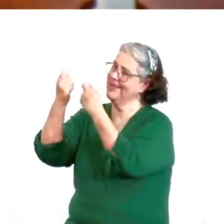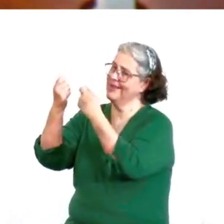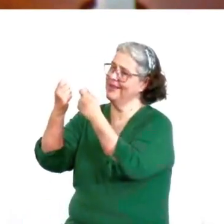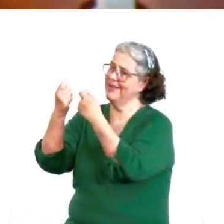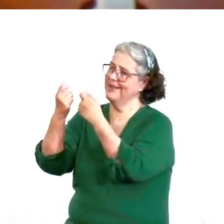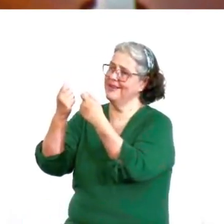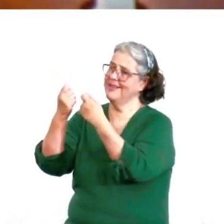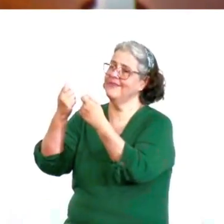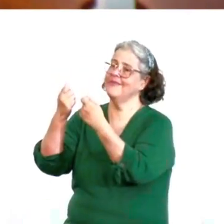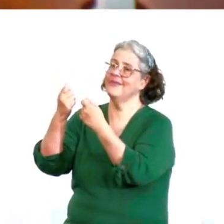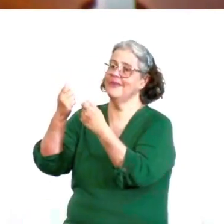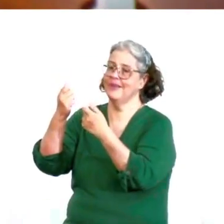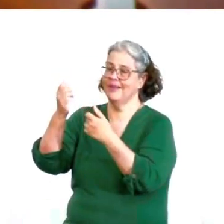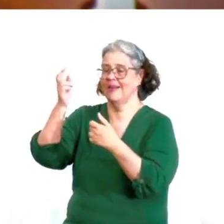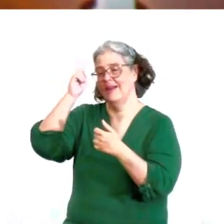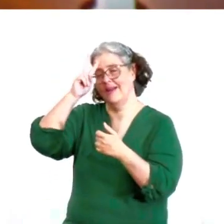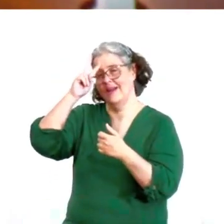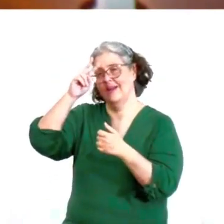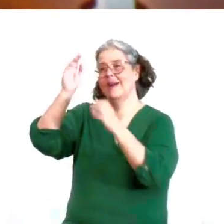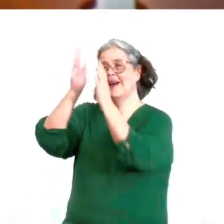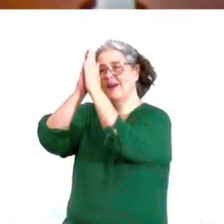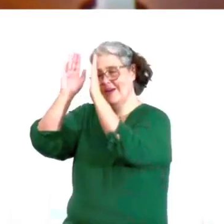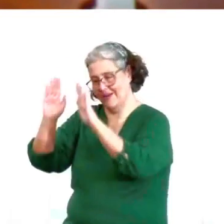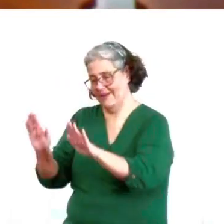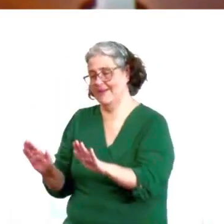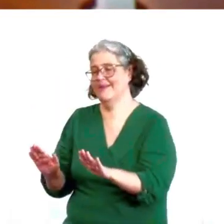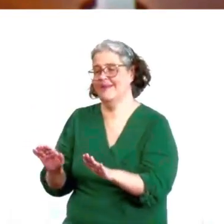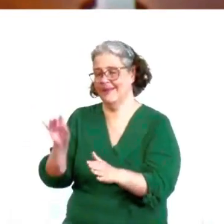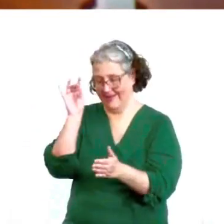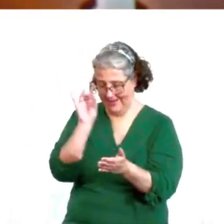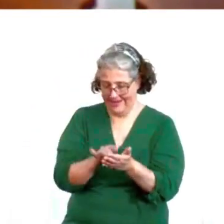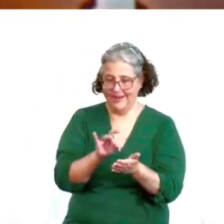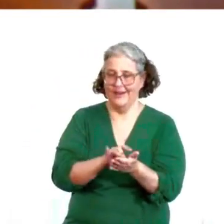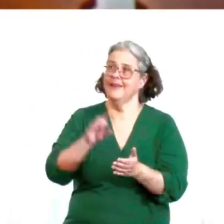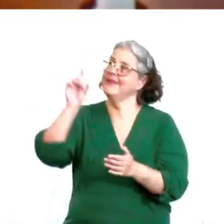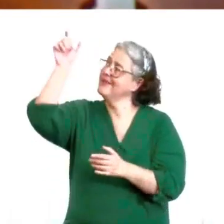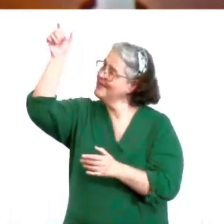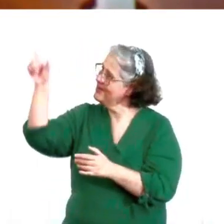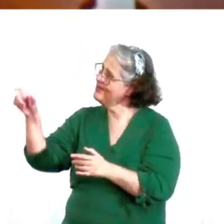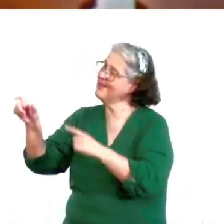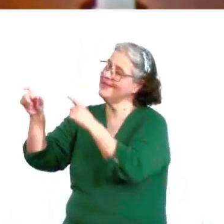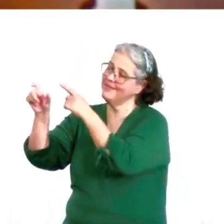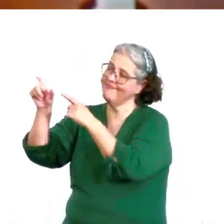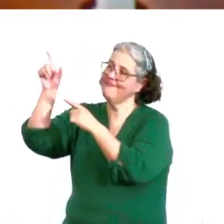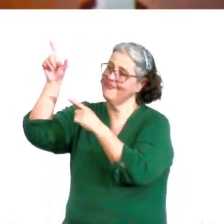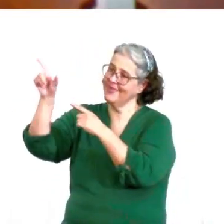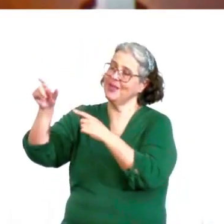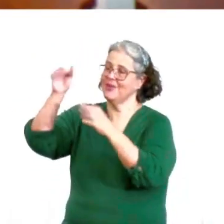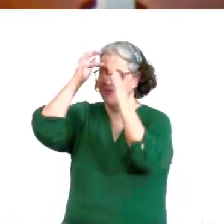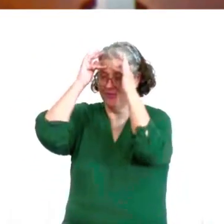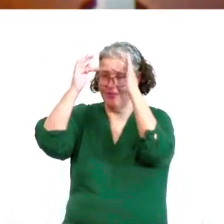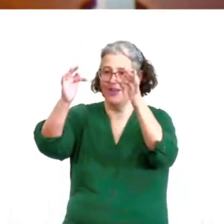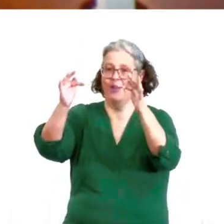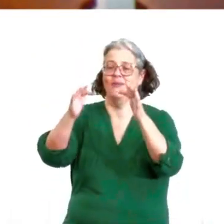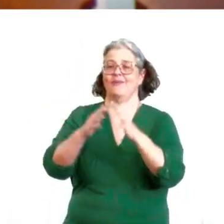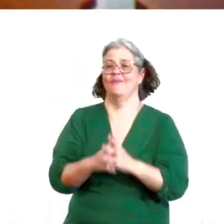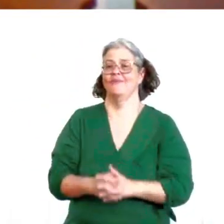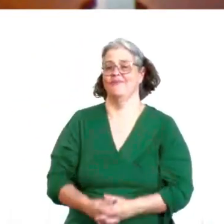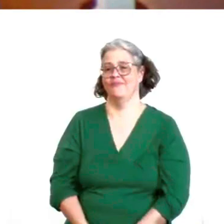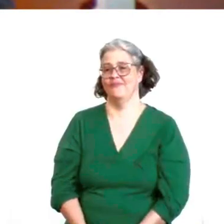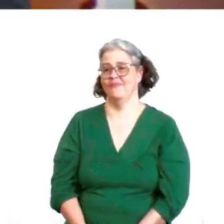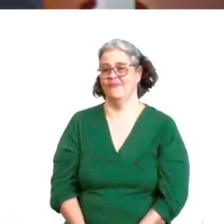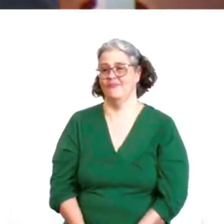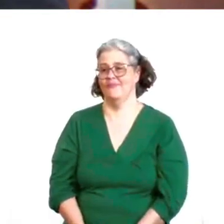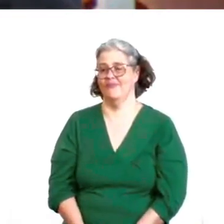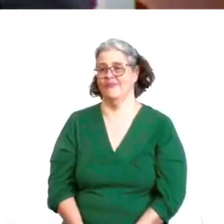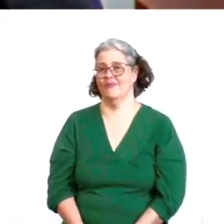para lembrar e adorar na certeza de quem Deus é, o Deus fiel às suas promessas.